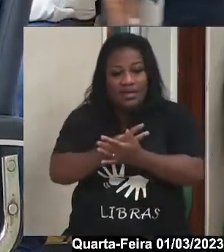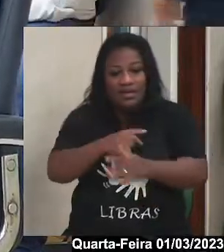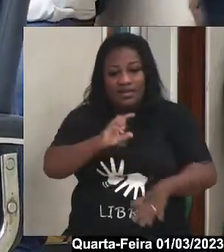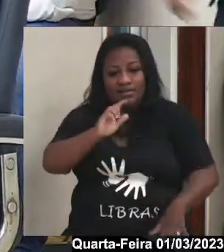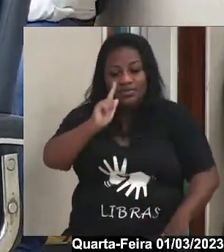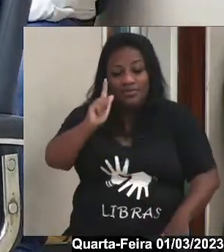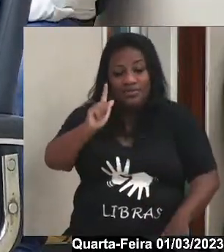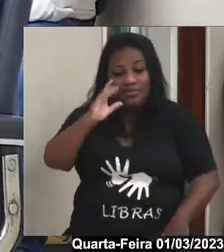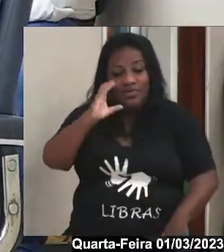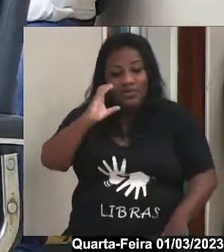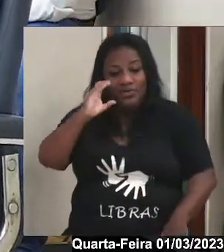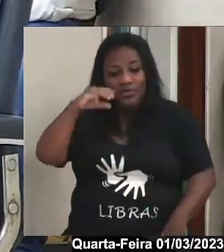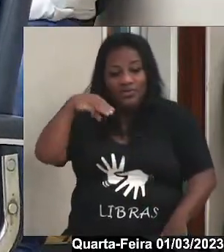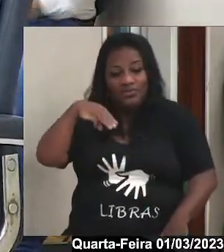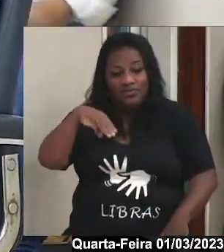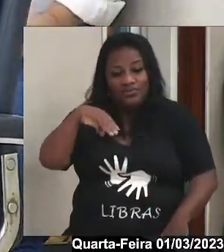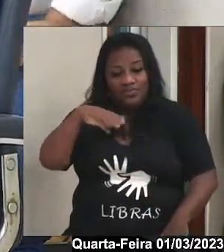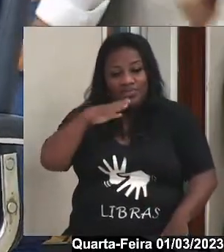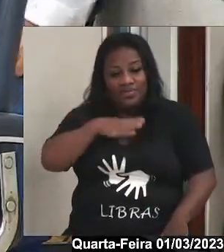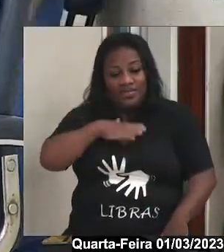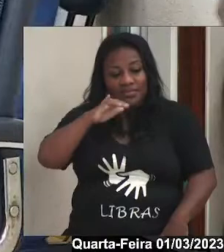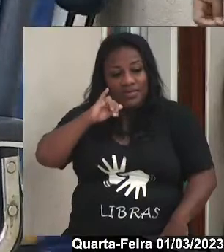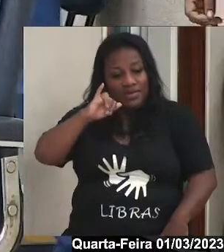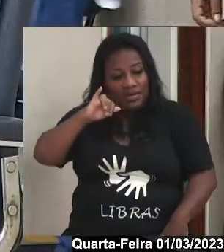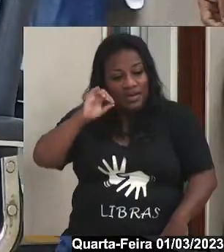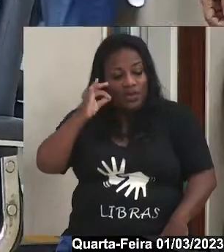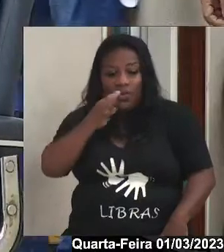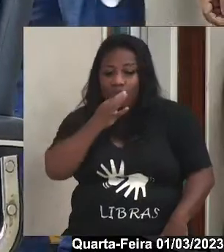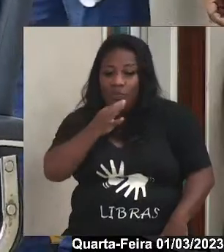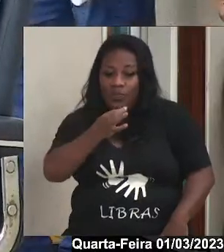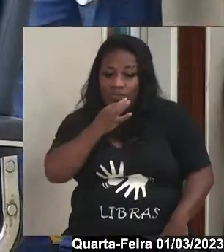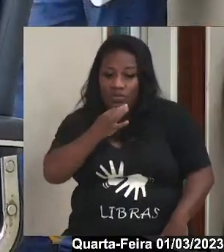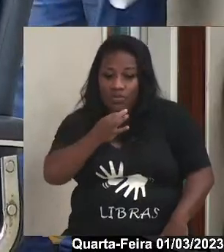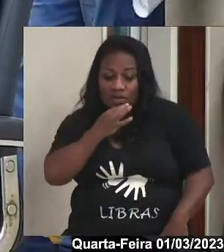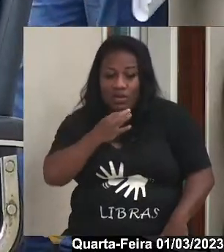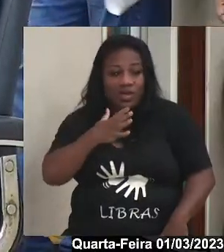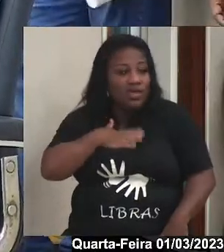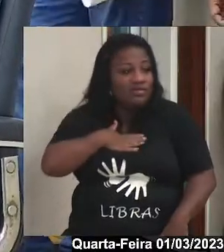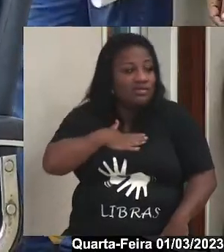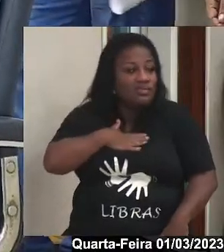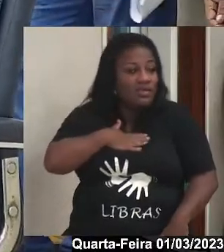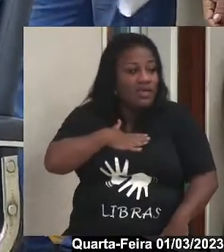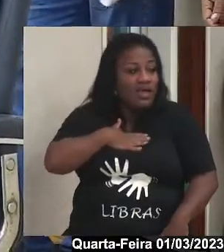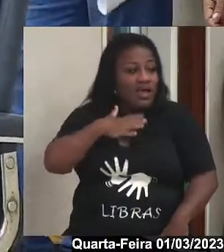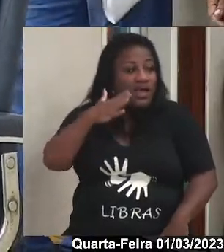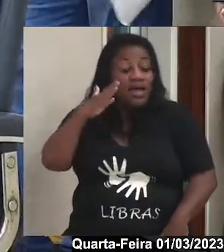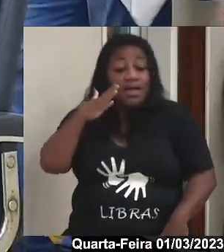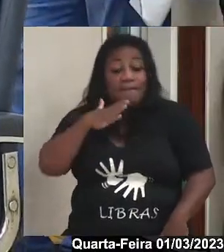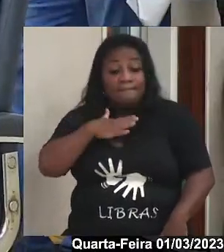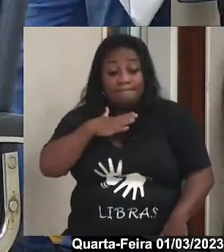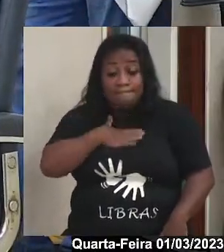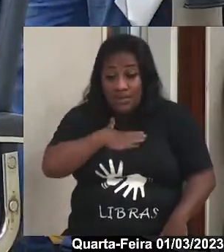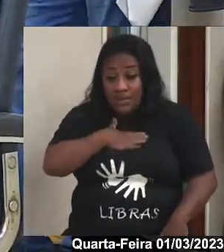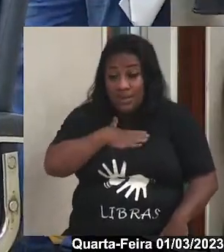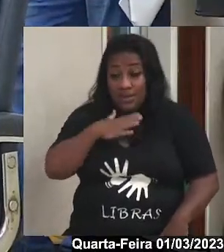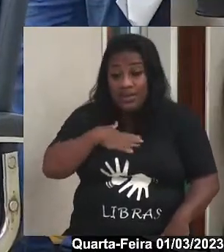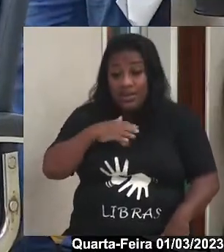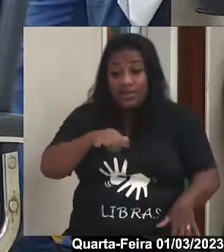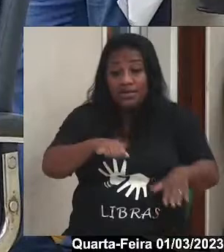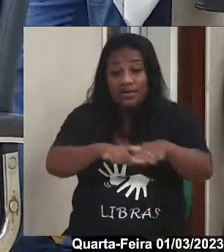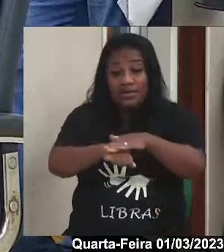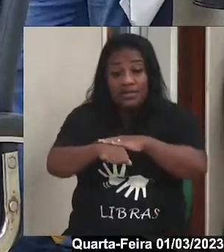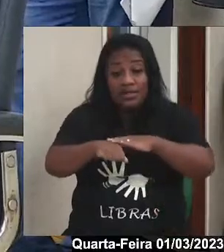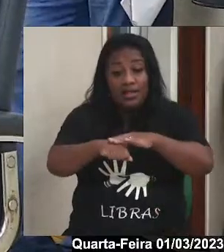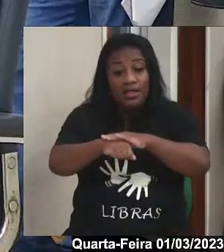GCM. E aquele foi mais um, na minha opinião. Isso não é opinião minha apenas, é opinião de especialistas que